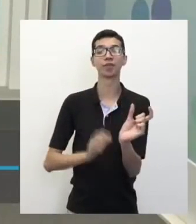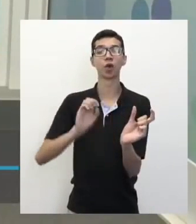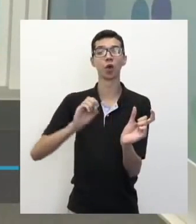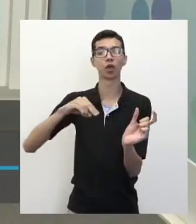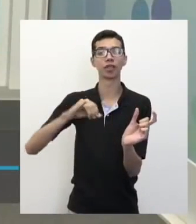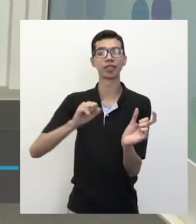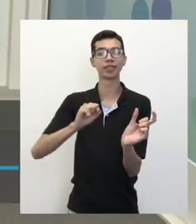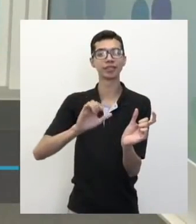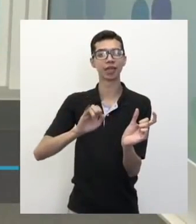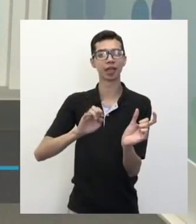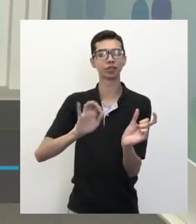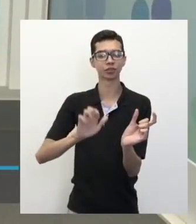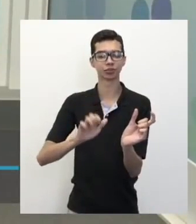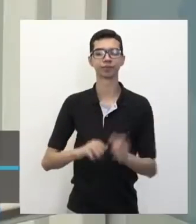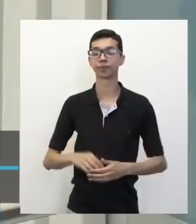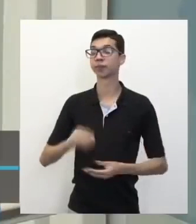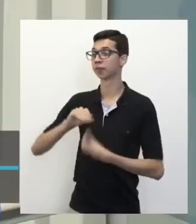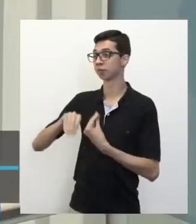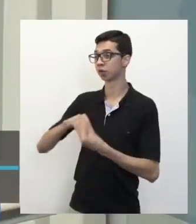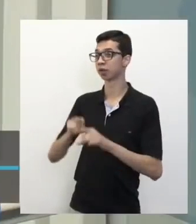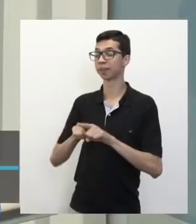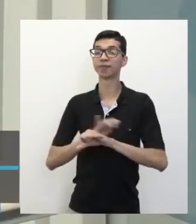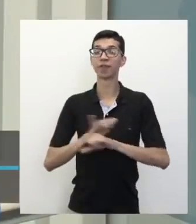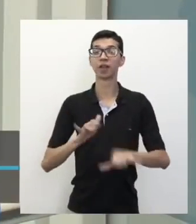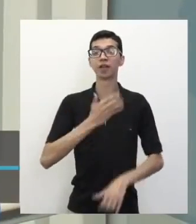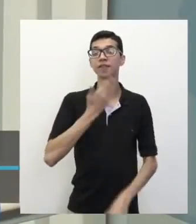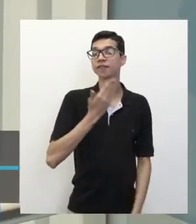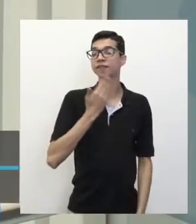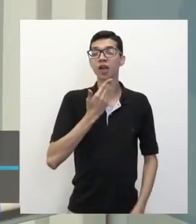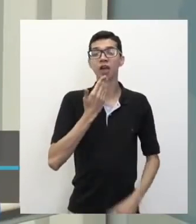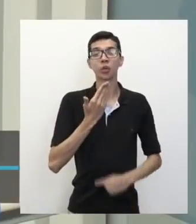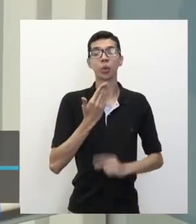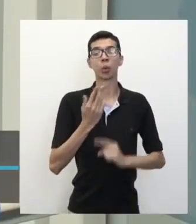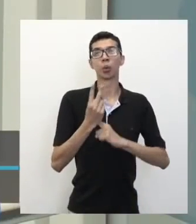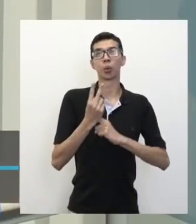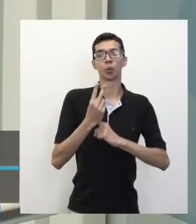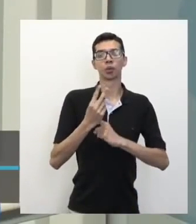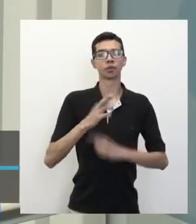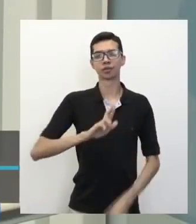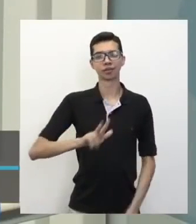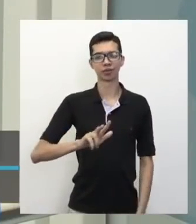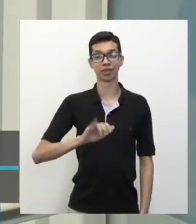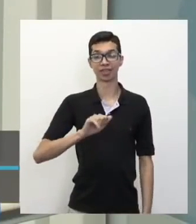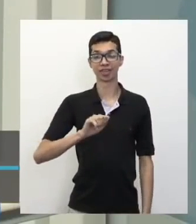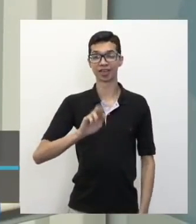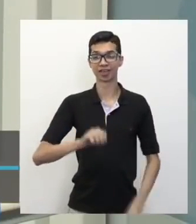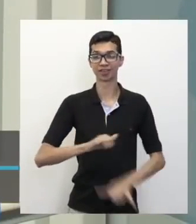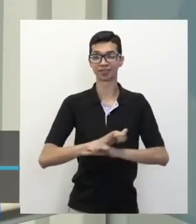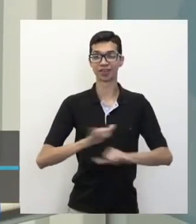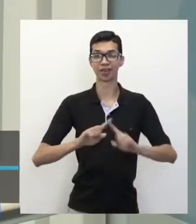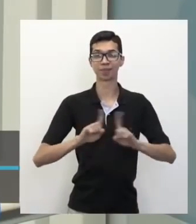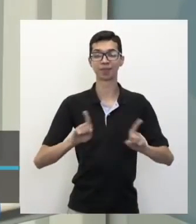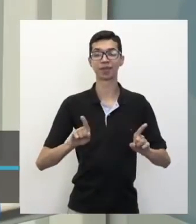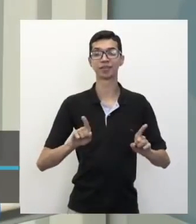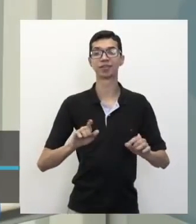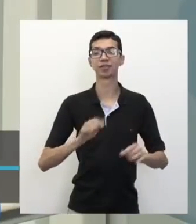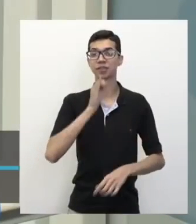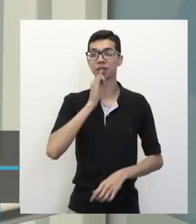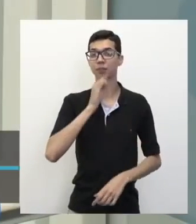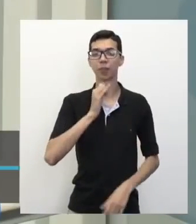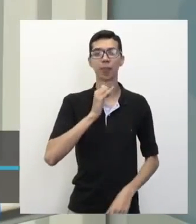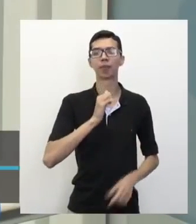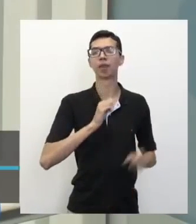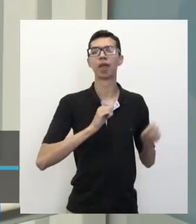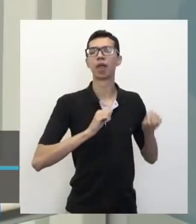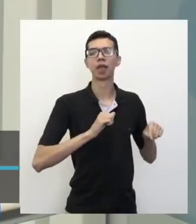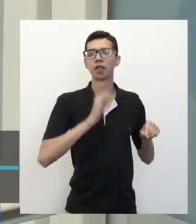fala assim, ó, não é fácil se cuidar assim, a Yara falando, mas não falando não é fácil me cuidar, por isso que não tem o